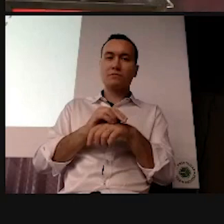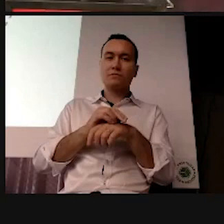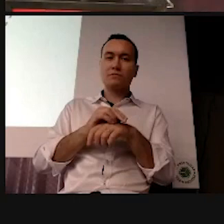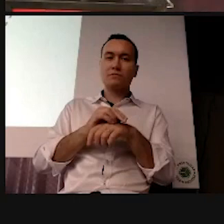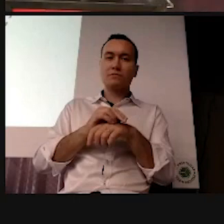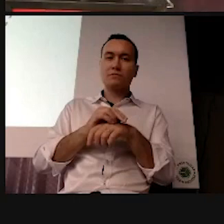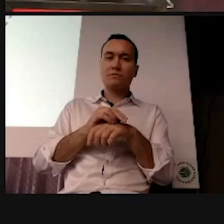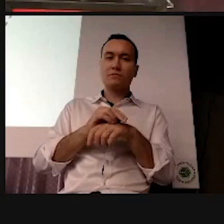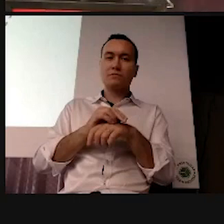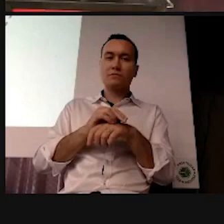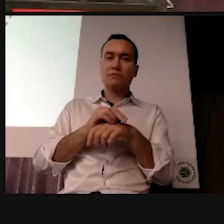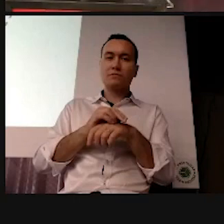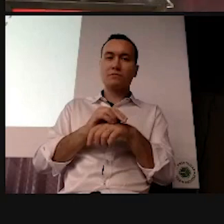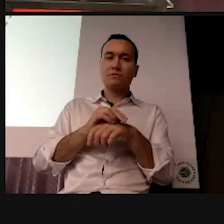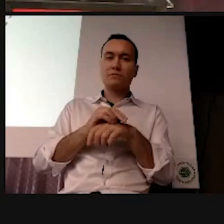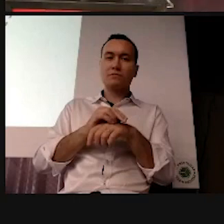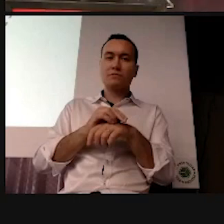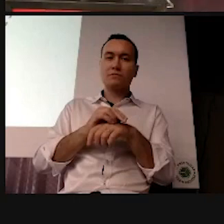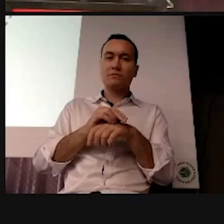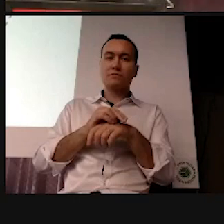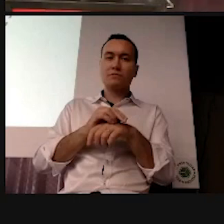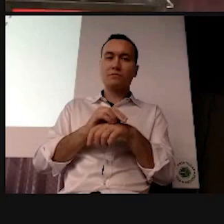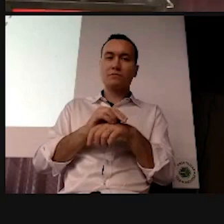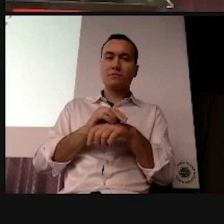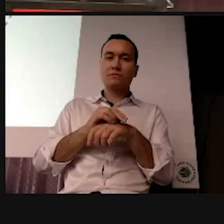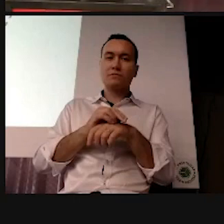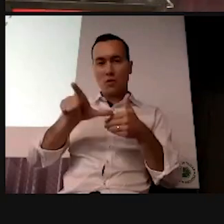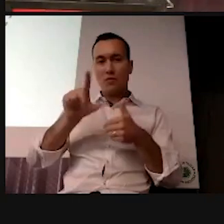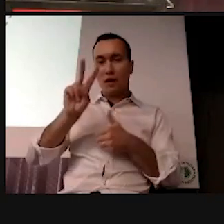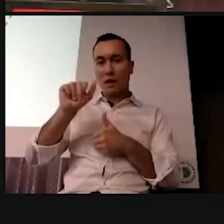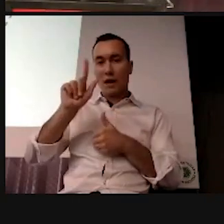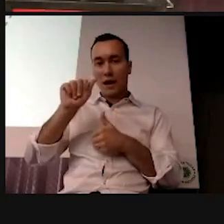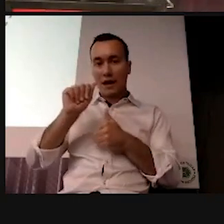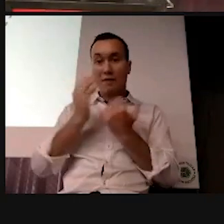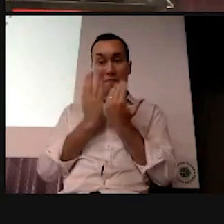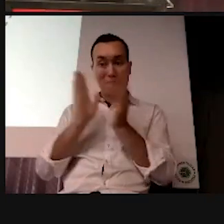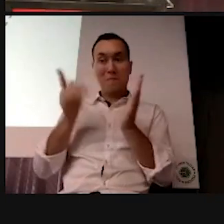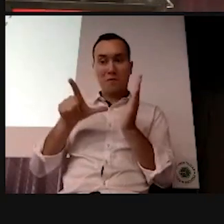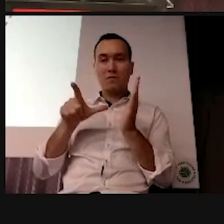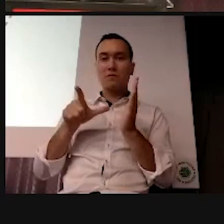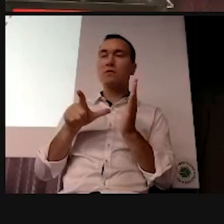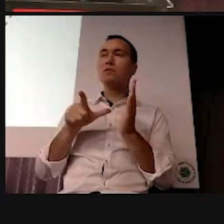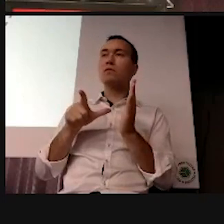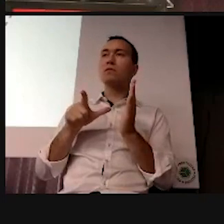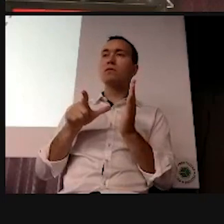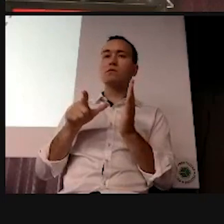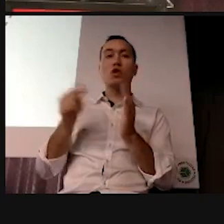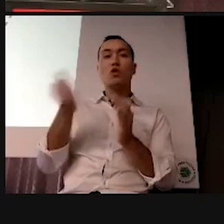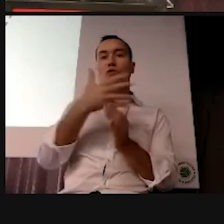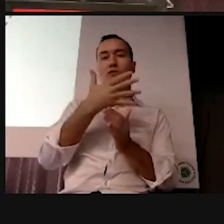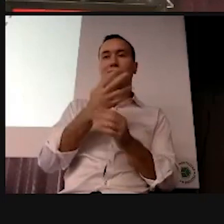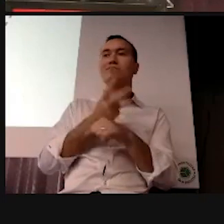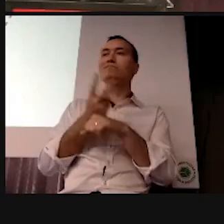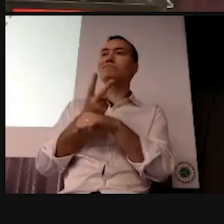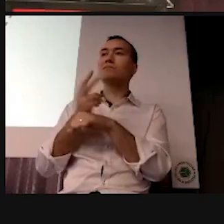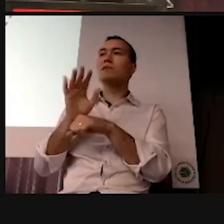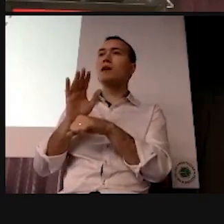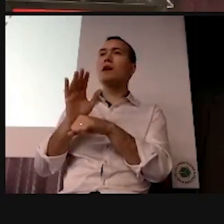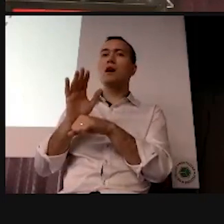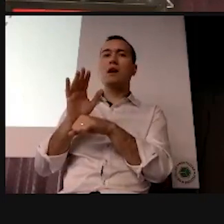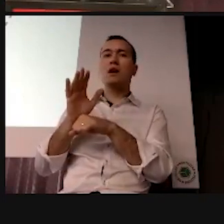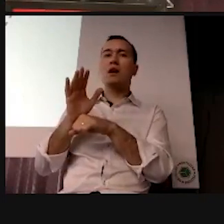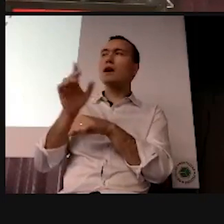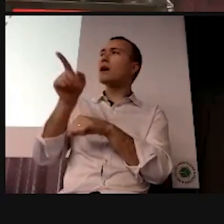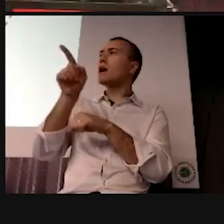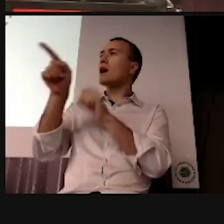abre a mesma vaga e não lembra daqueles que participaram, já foi. Faz pouco relacionamento com essas pessoas. Então, acho que é um